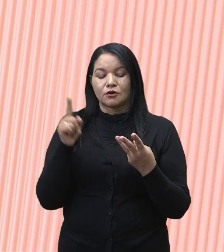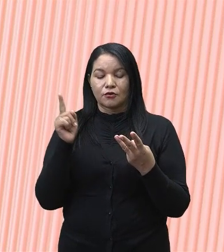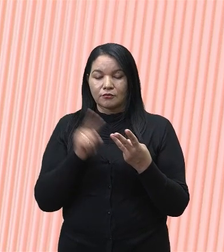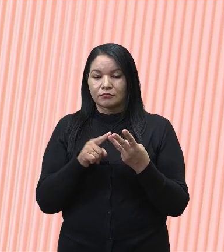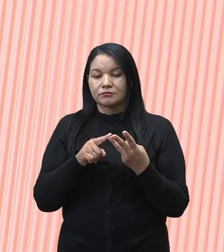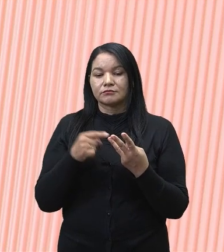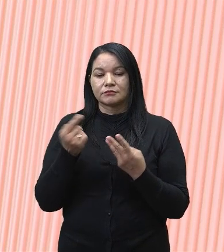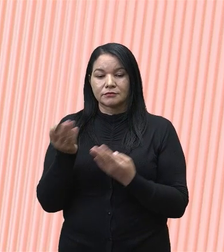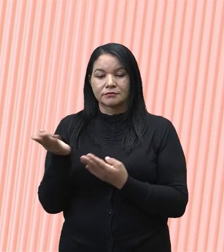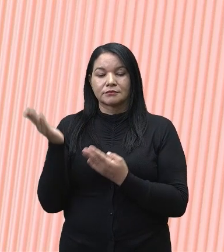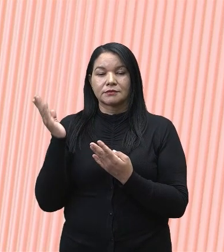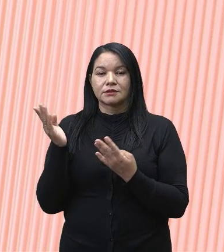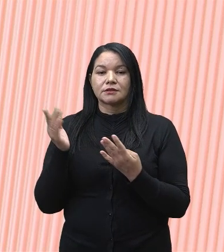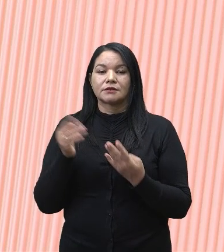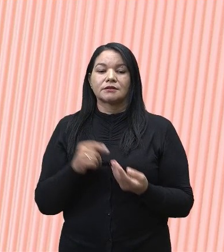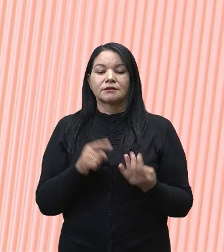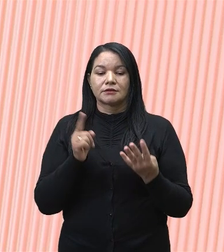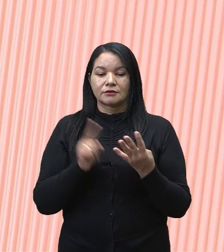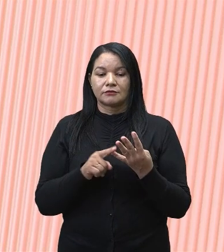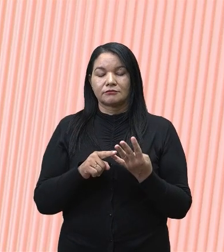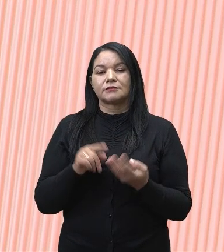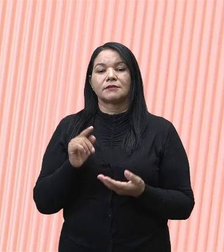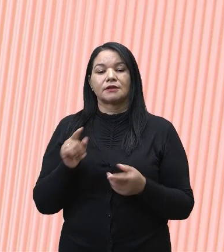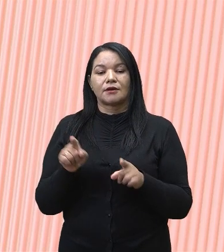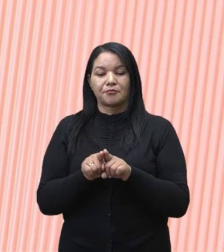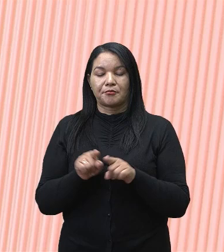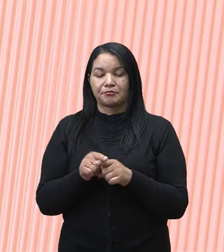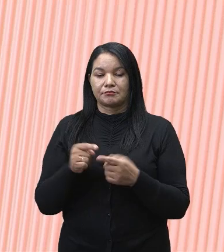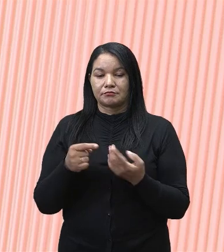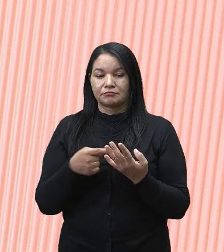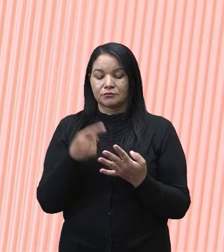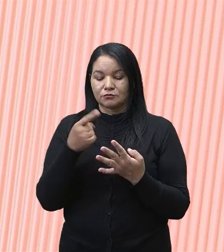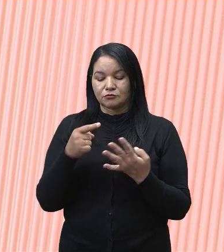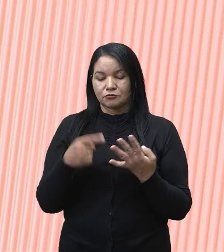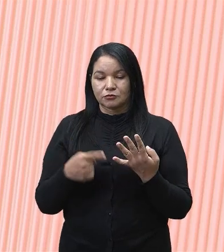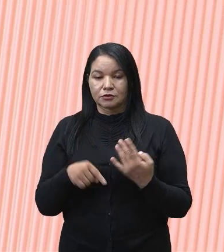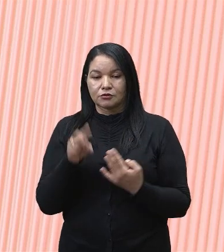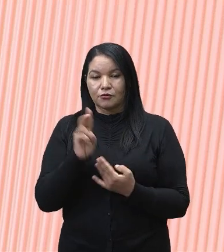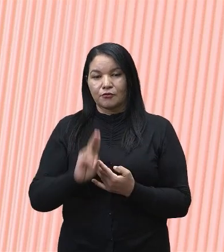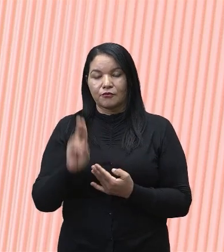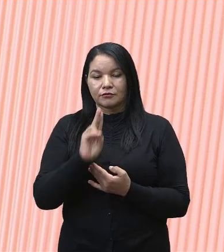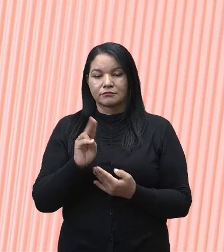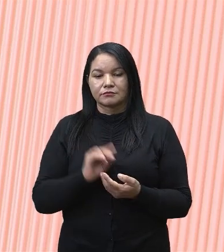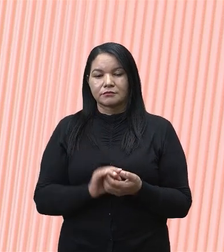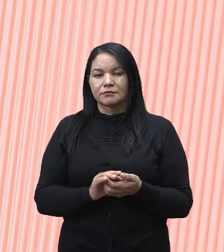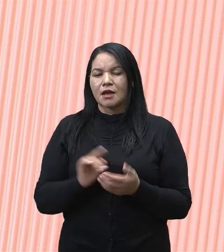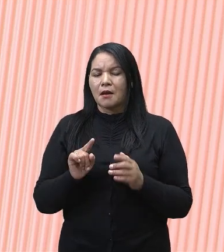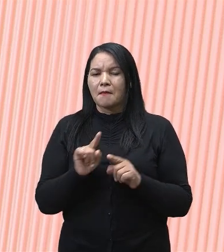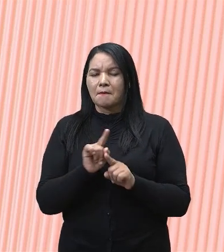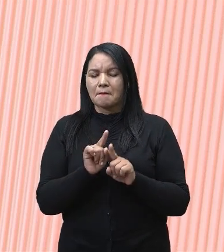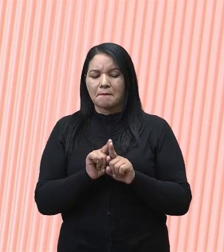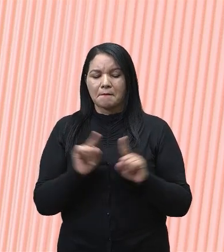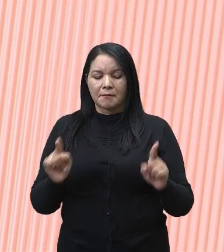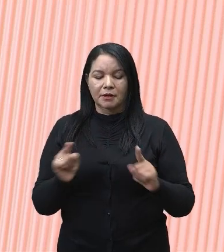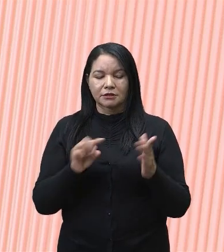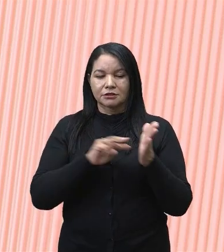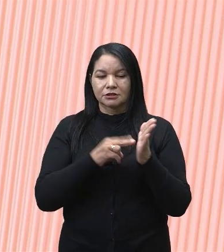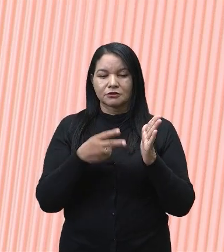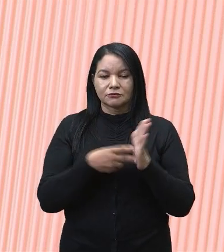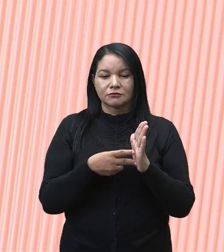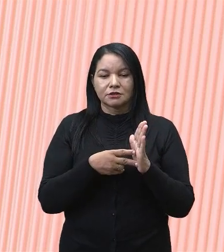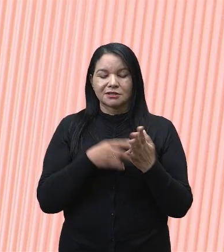autorretrato e de la caricatura. Mas aí, professora, o que significa, né,